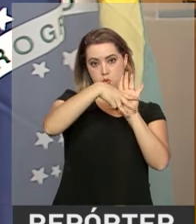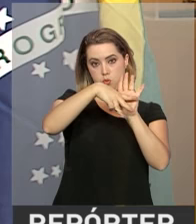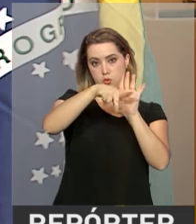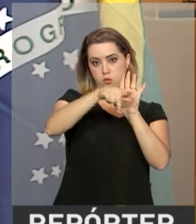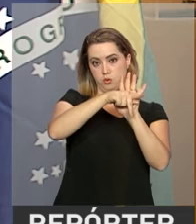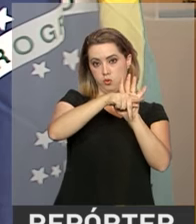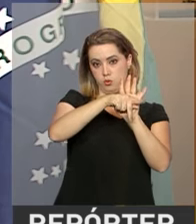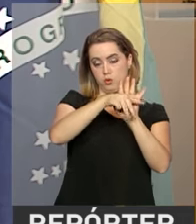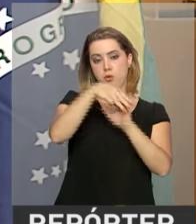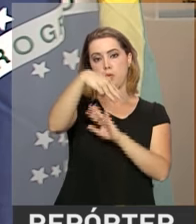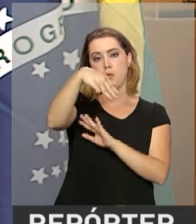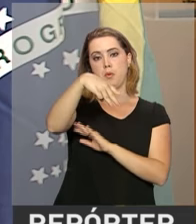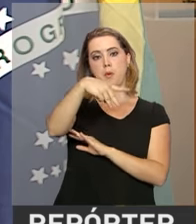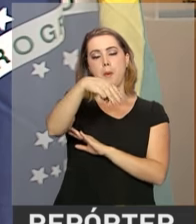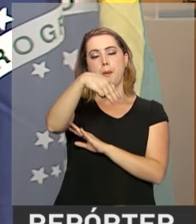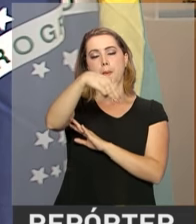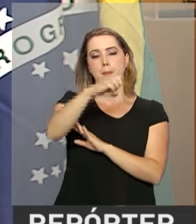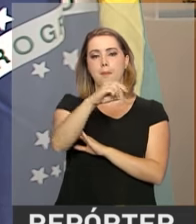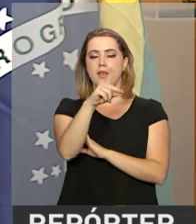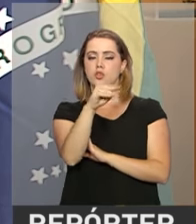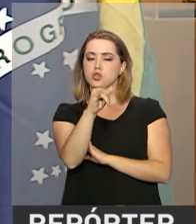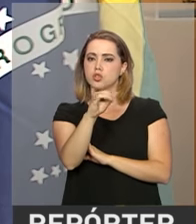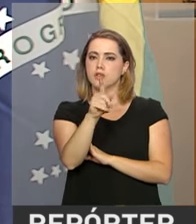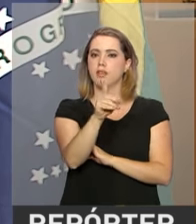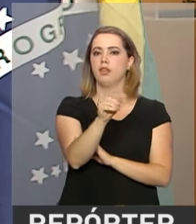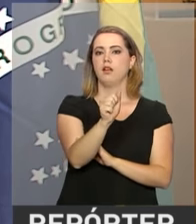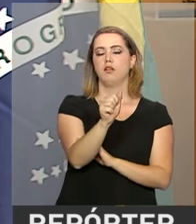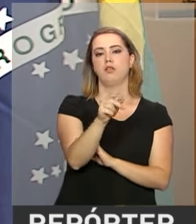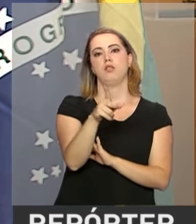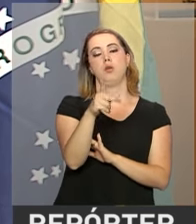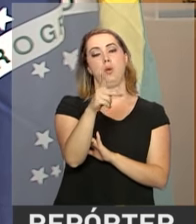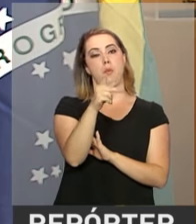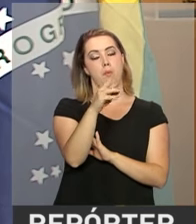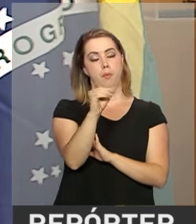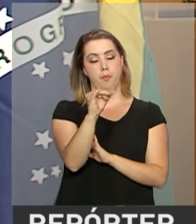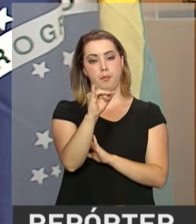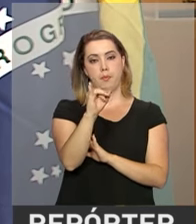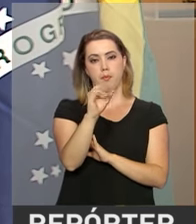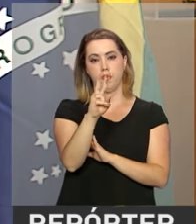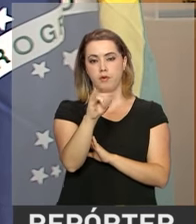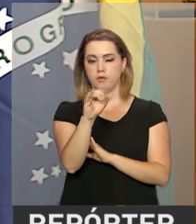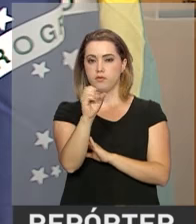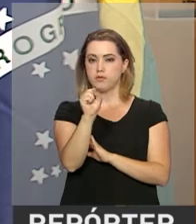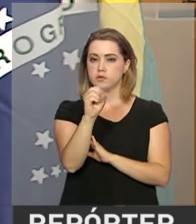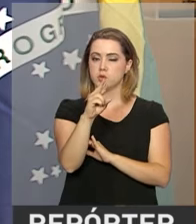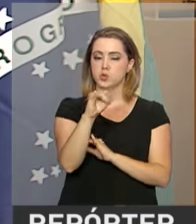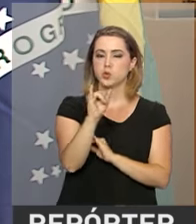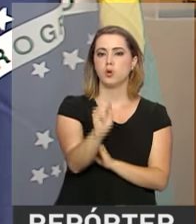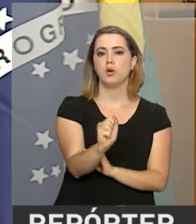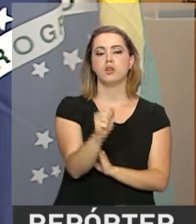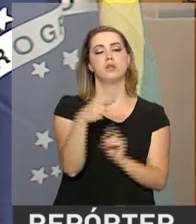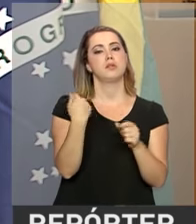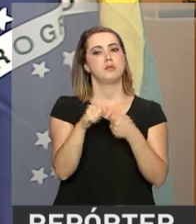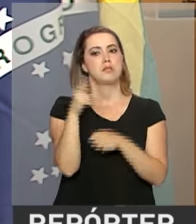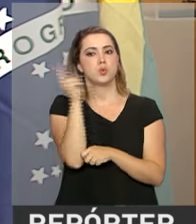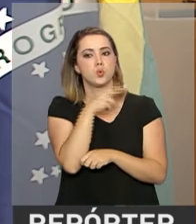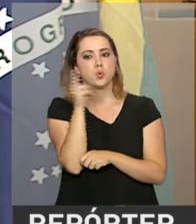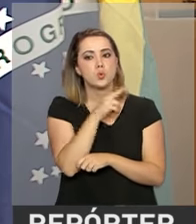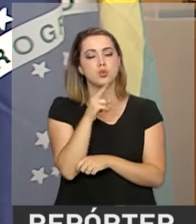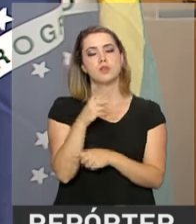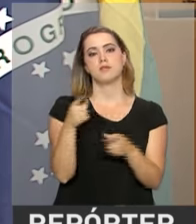tendo como princípio dois elementos constitucionais dois duas bases constitucionais de um lado a urgência e de outro a